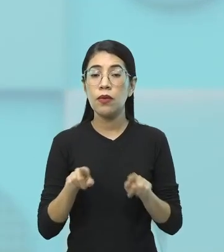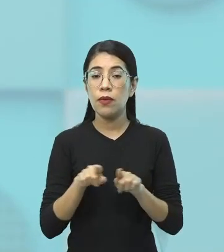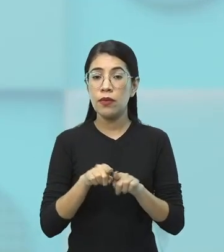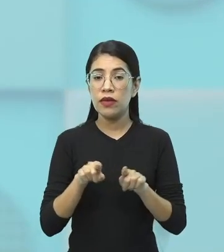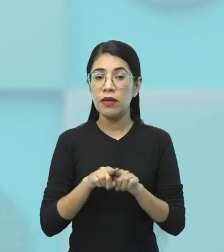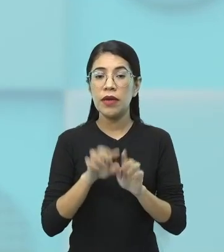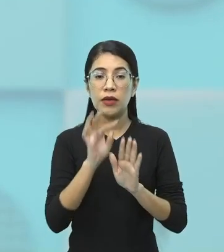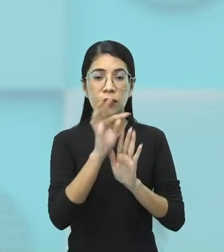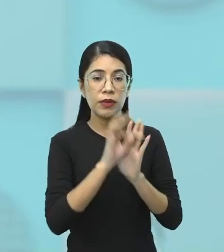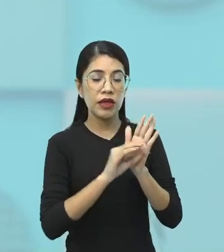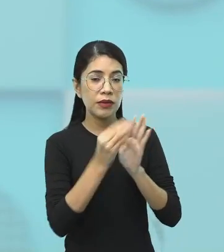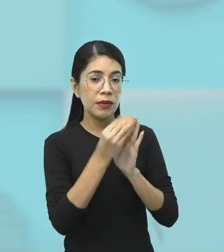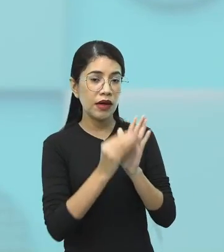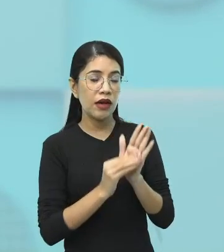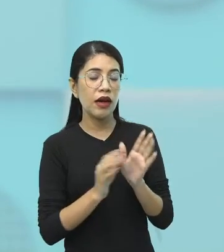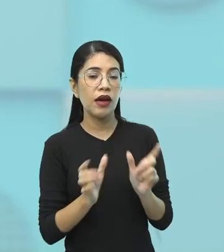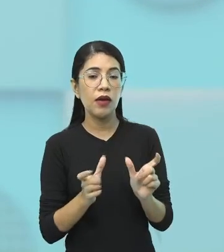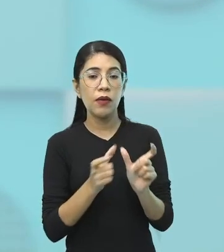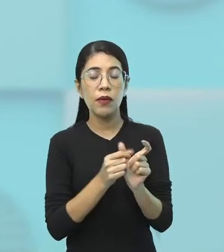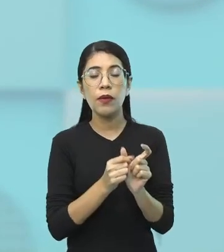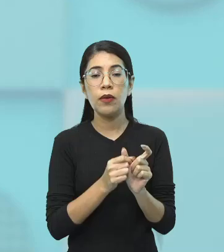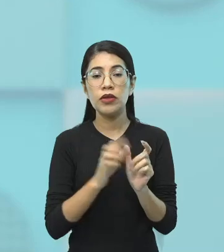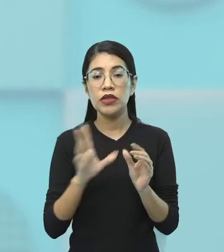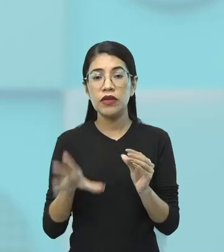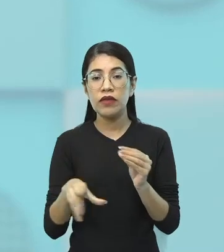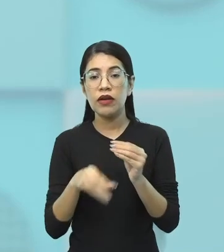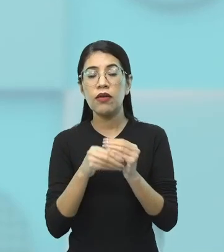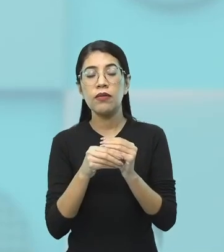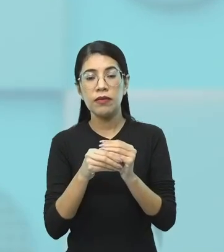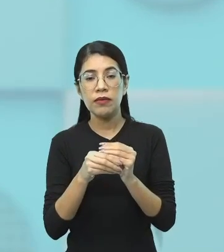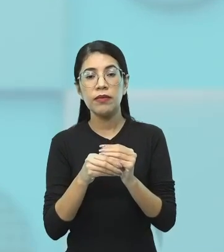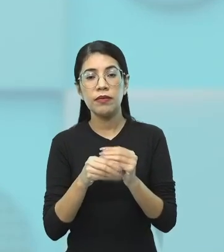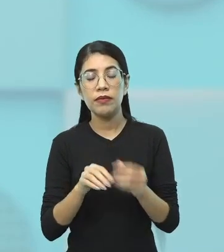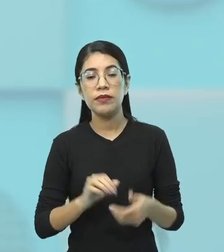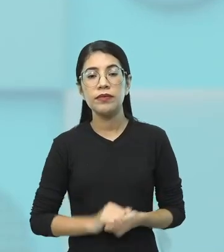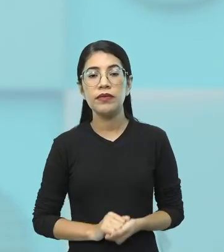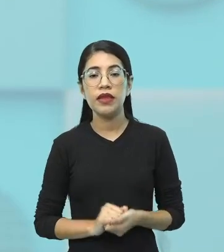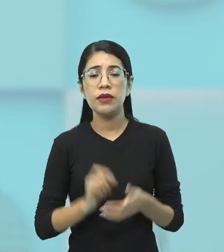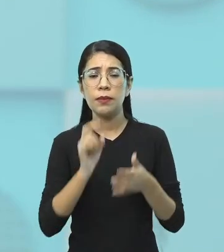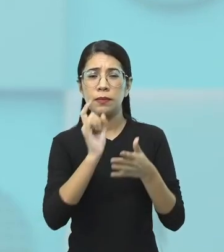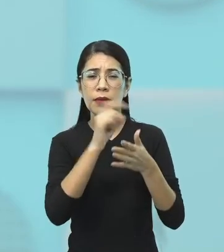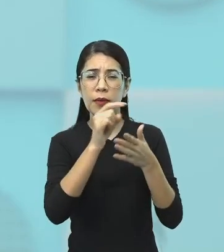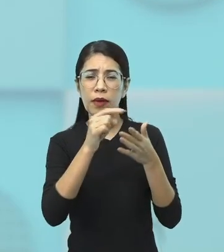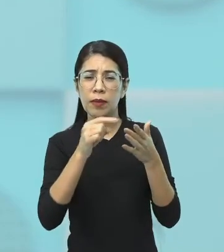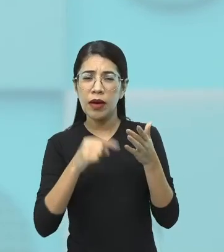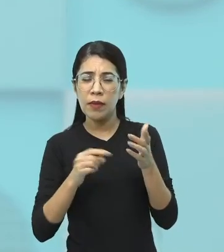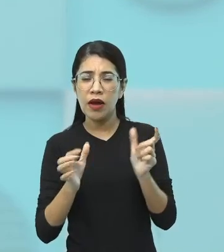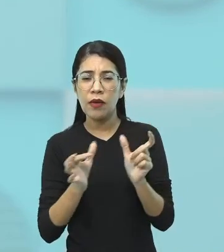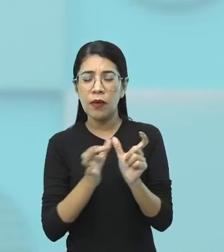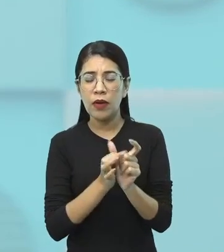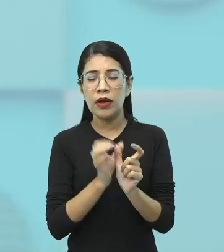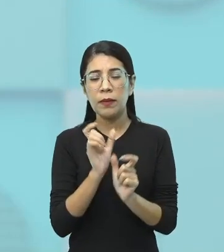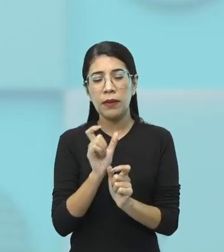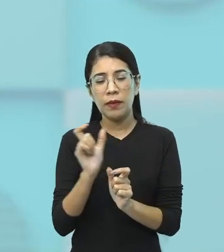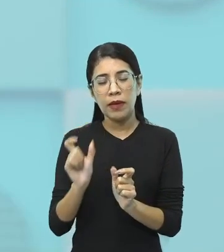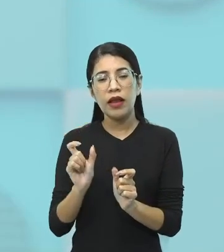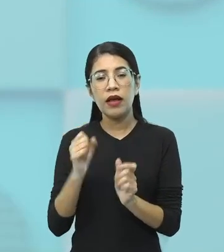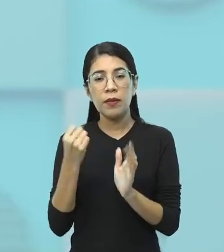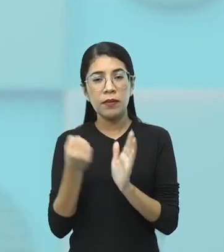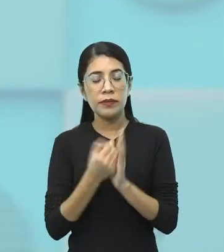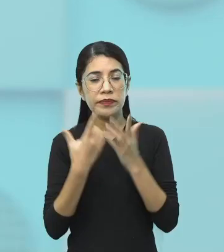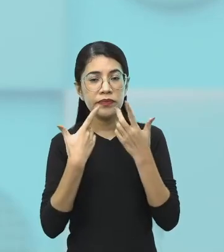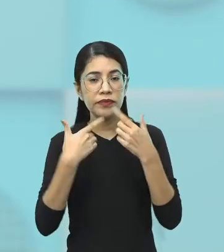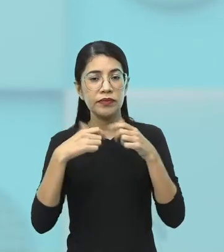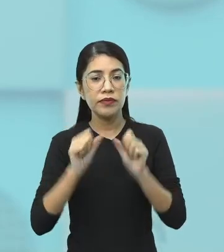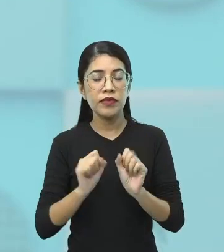nosso texto, é um conectivo de adição. Então, esses conectivos, essas palavras, essas marcas